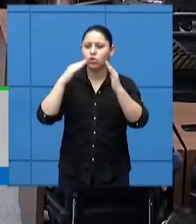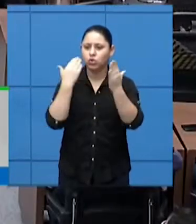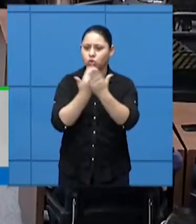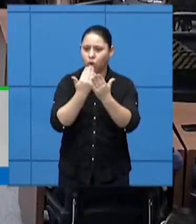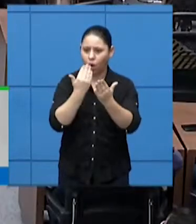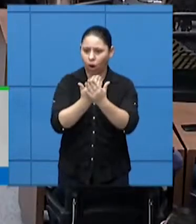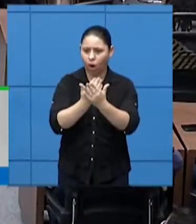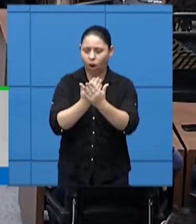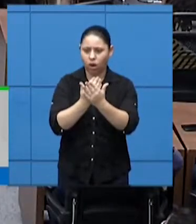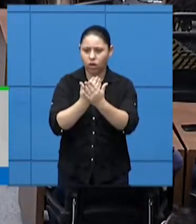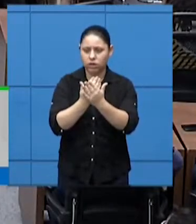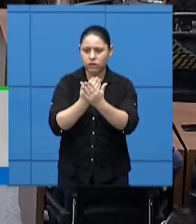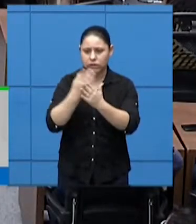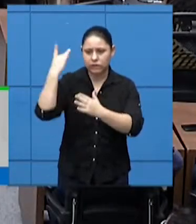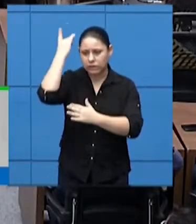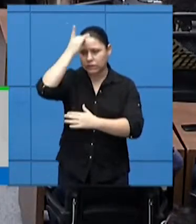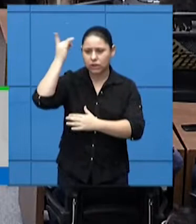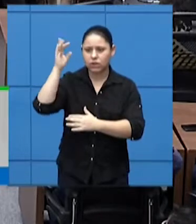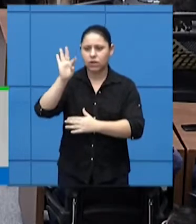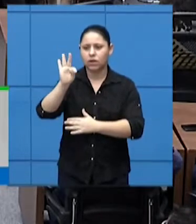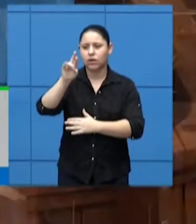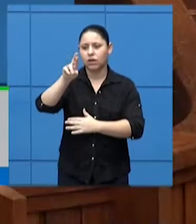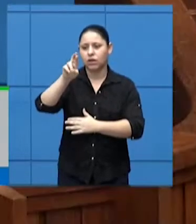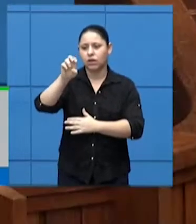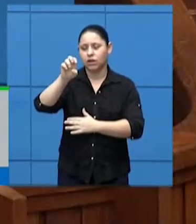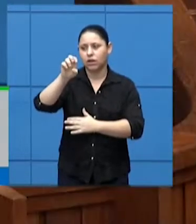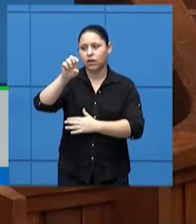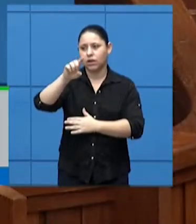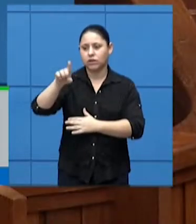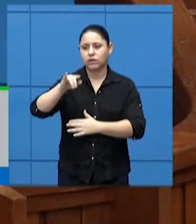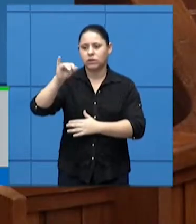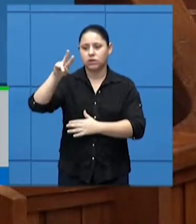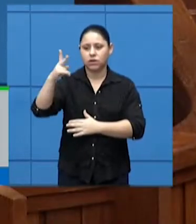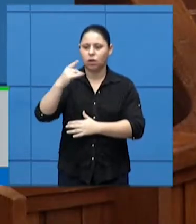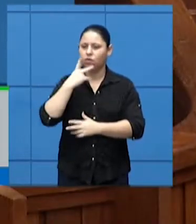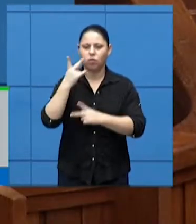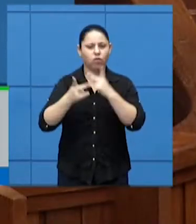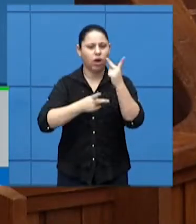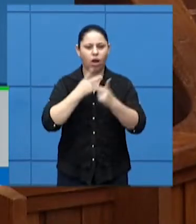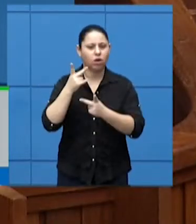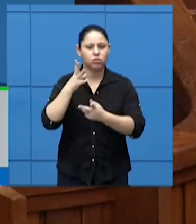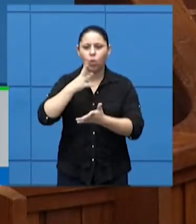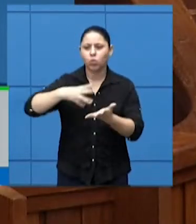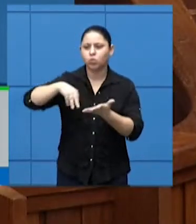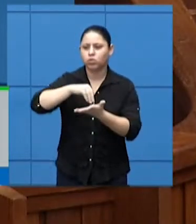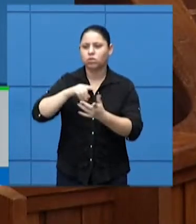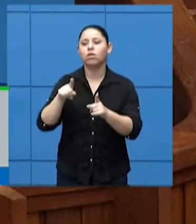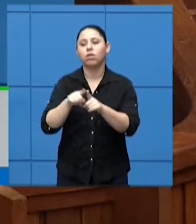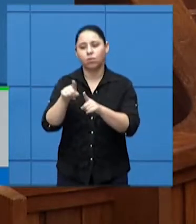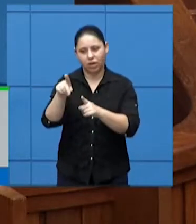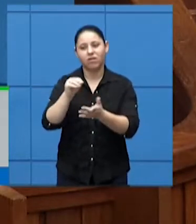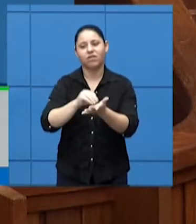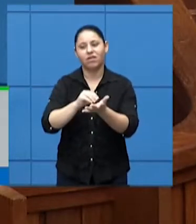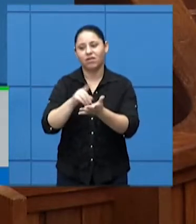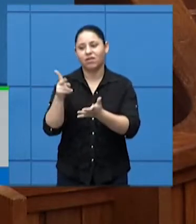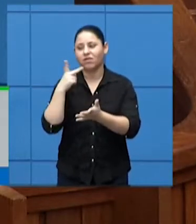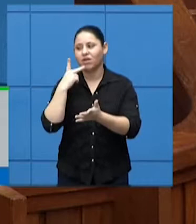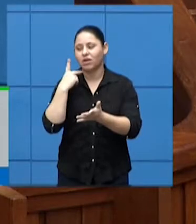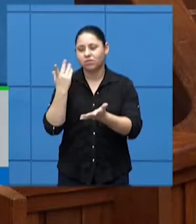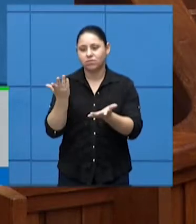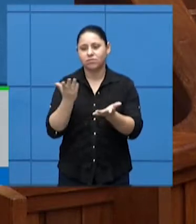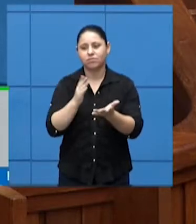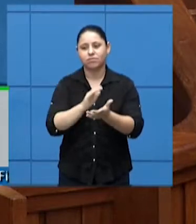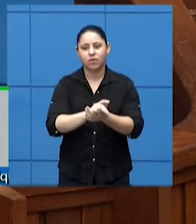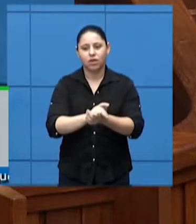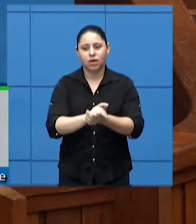Santa Terezinha também. Mais alguma que eu não falei? Até estamos sentindo falta da Santa Terezinha nas nossas